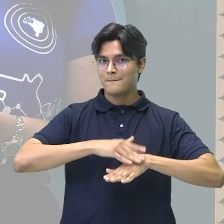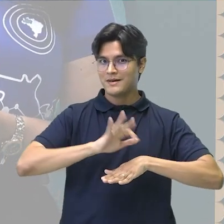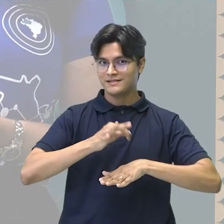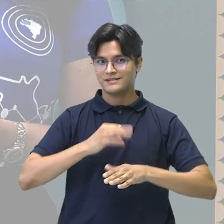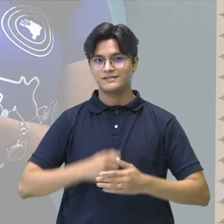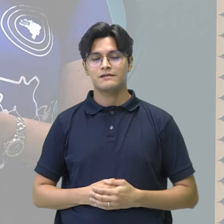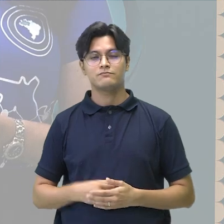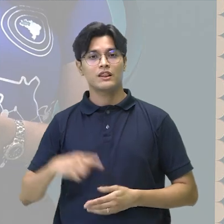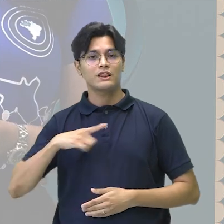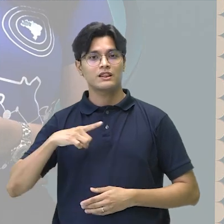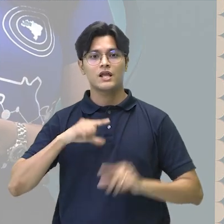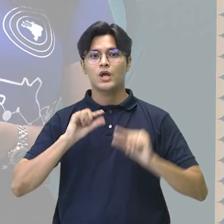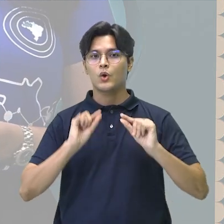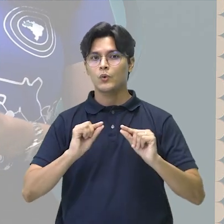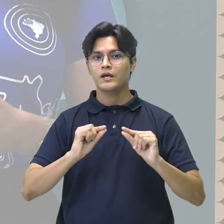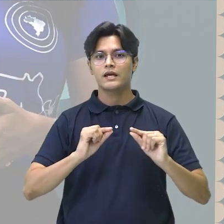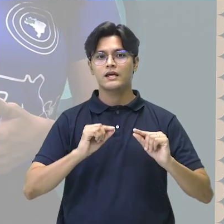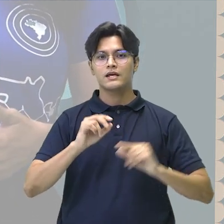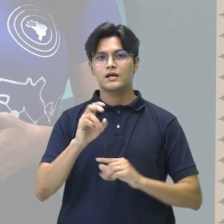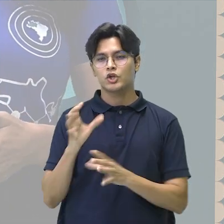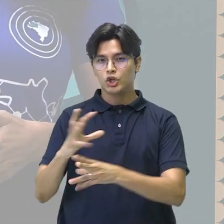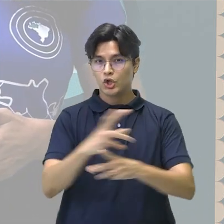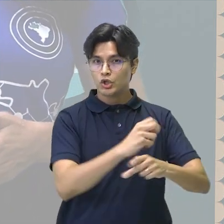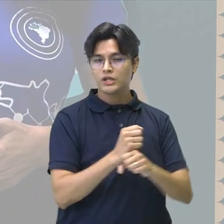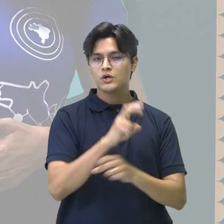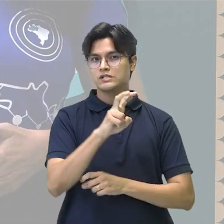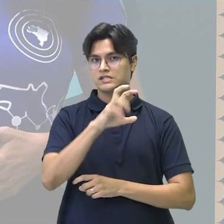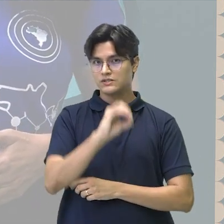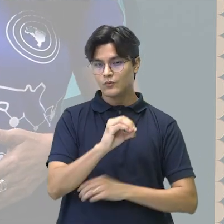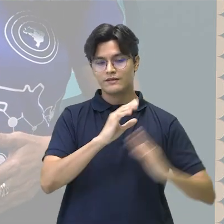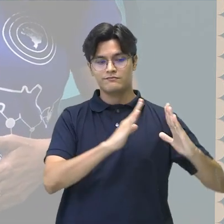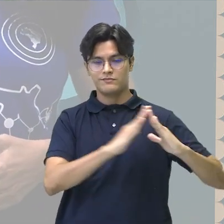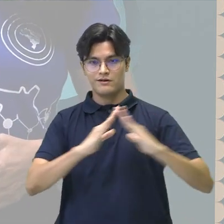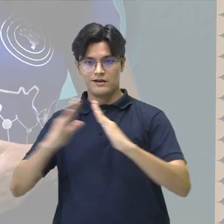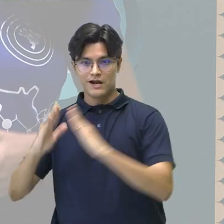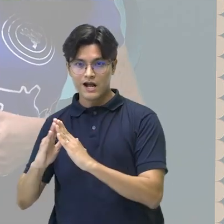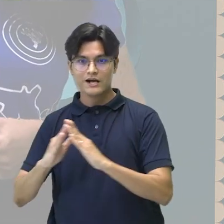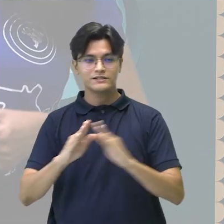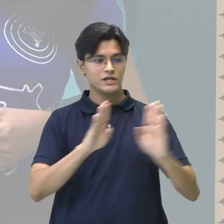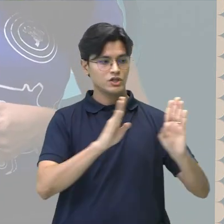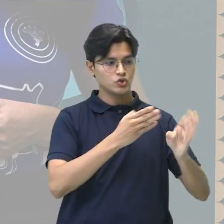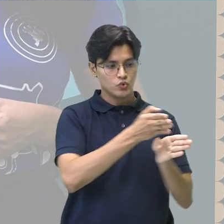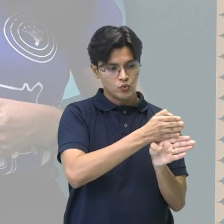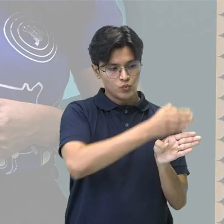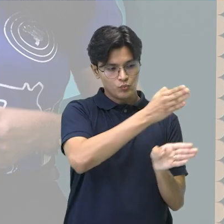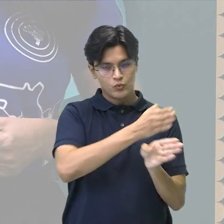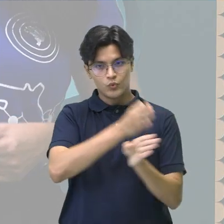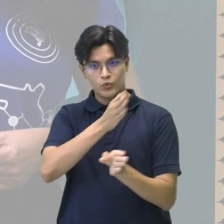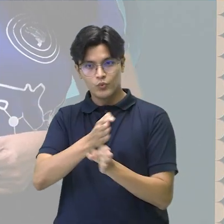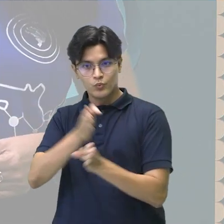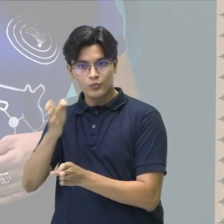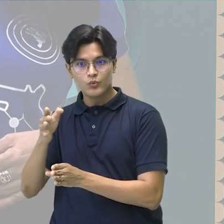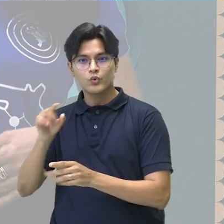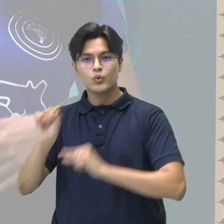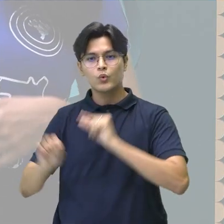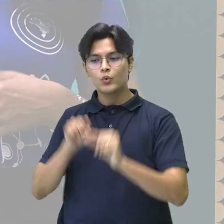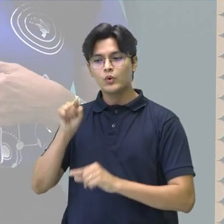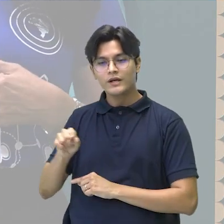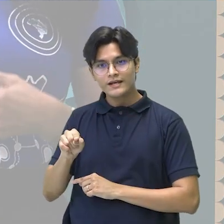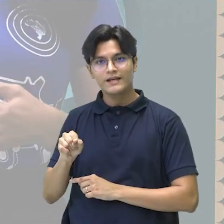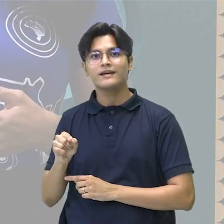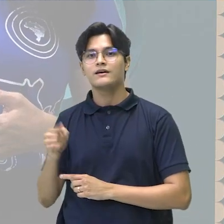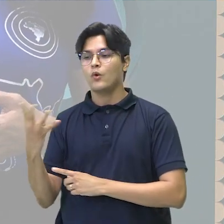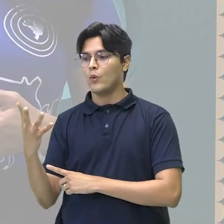50 casas da região da Colina foram grafitados por 45 artistas